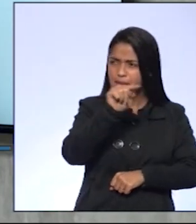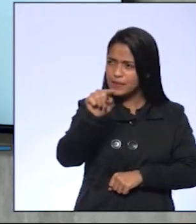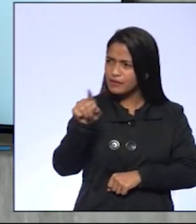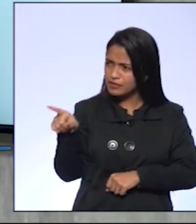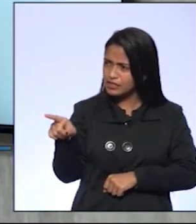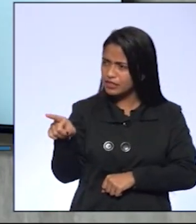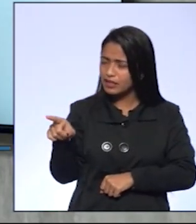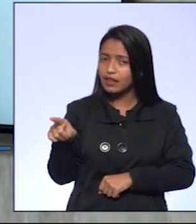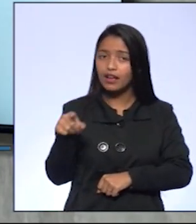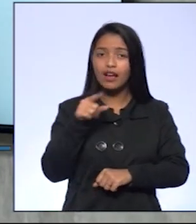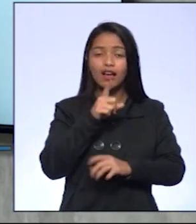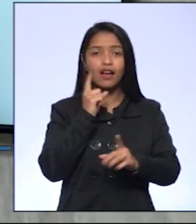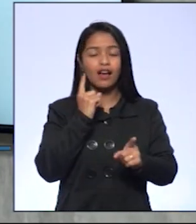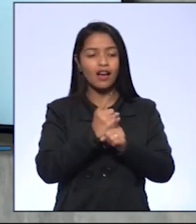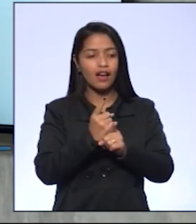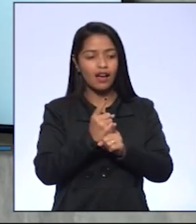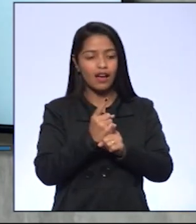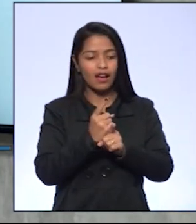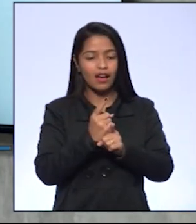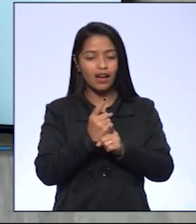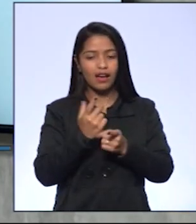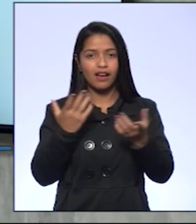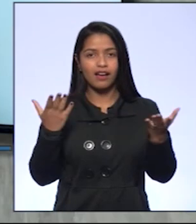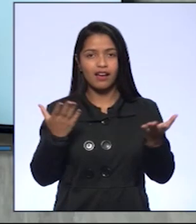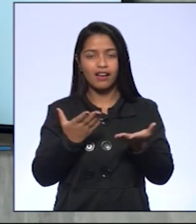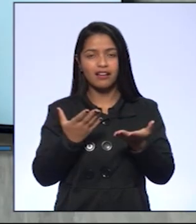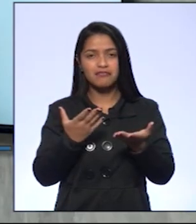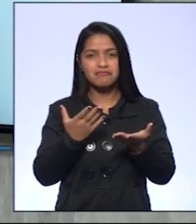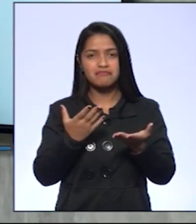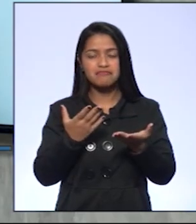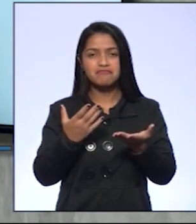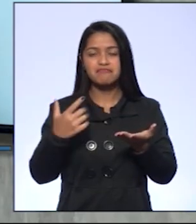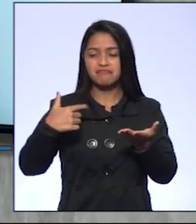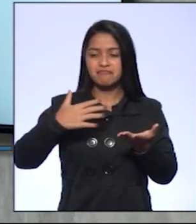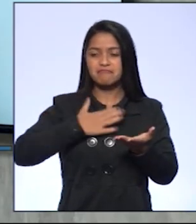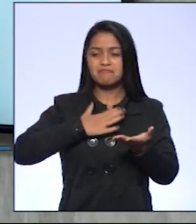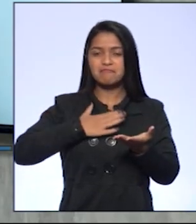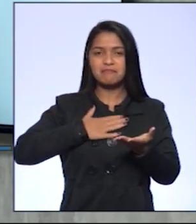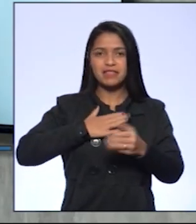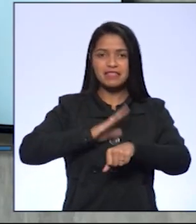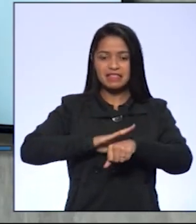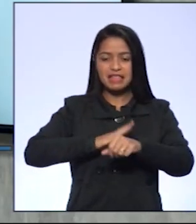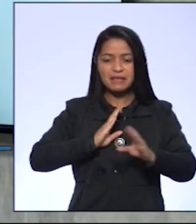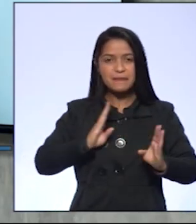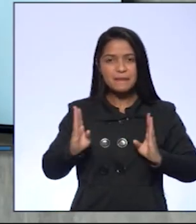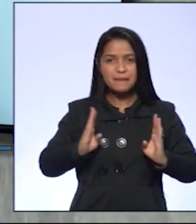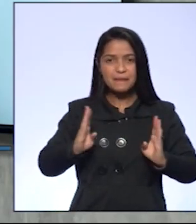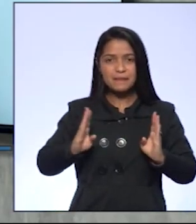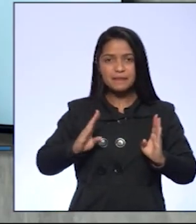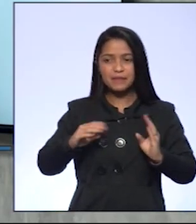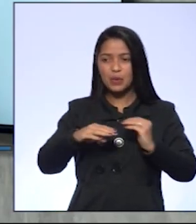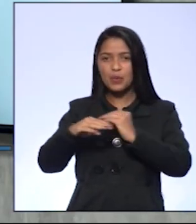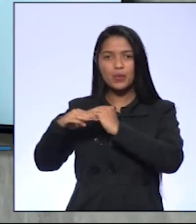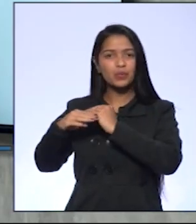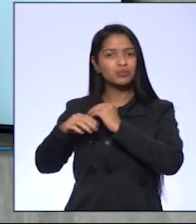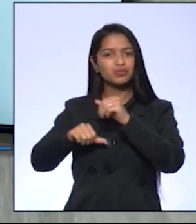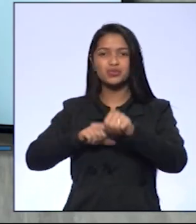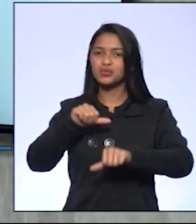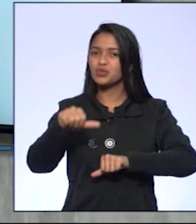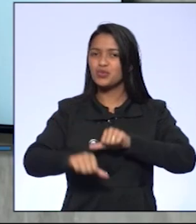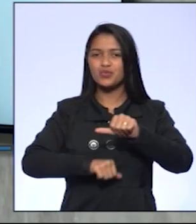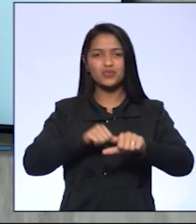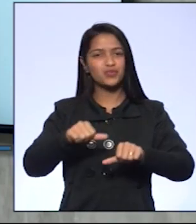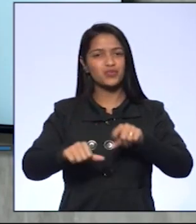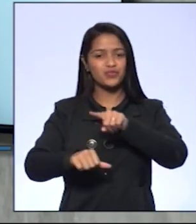vai descobrir que você virou uma pessoa que é de uma geração que foi superada na reforma ortográfica em